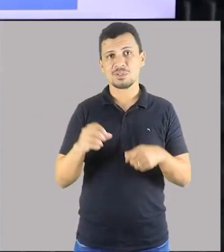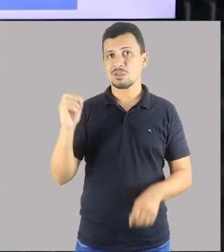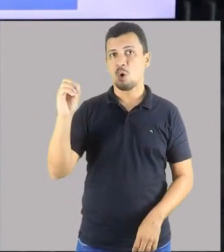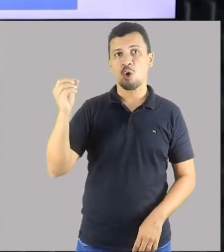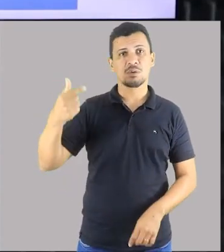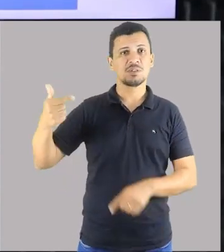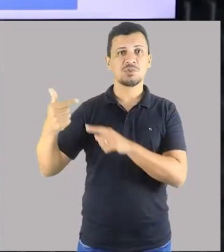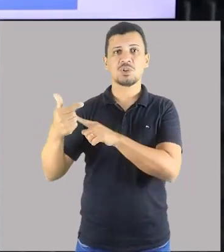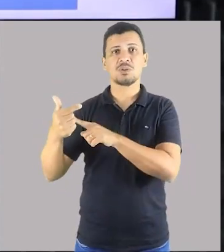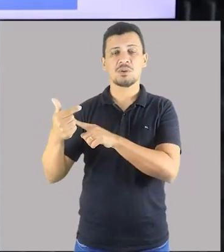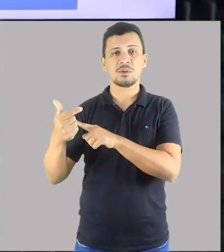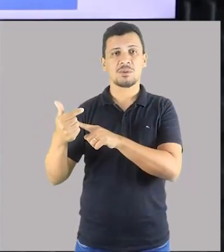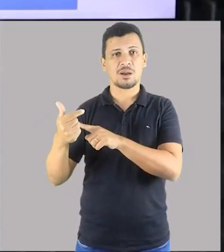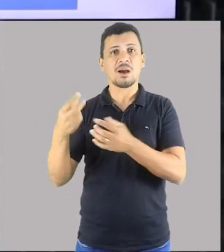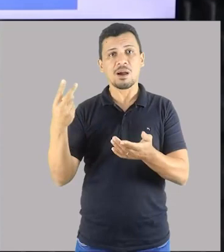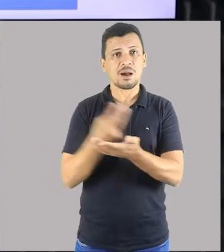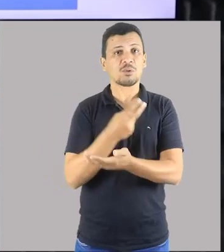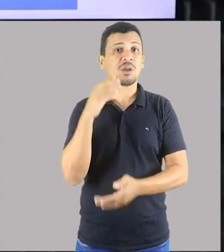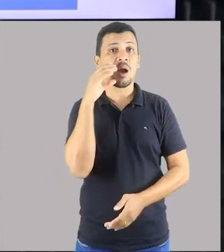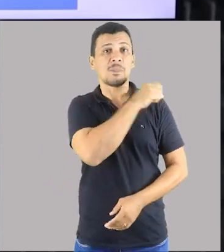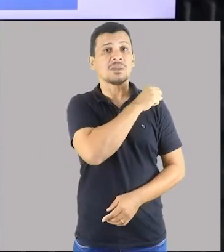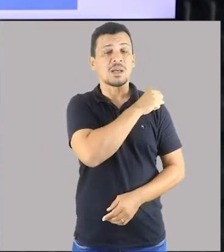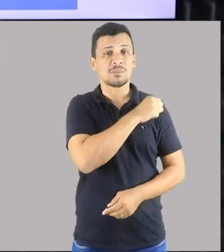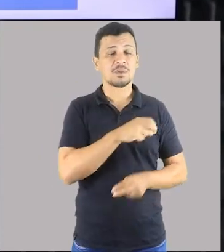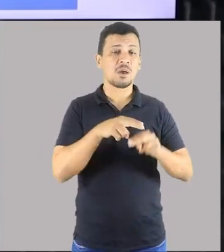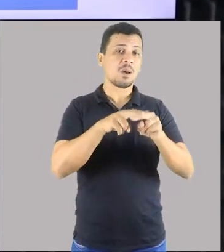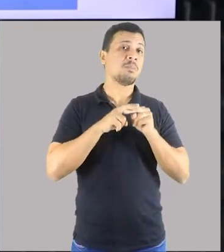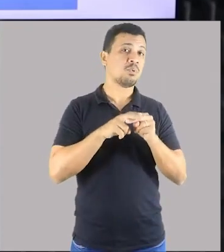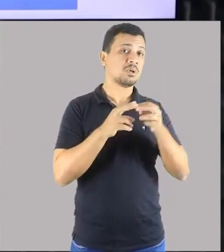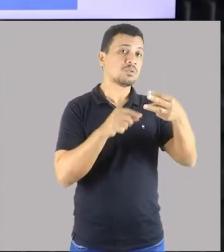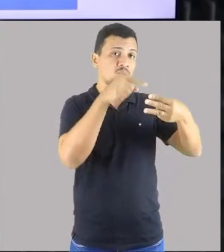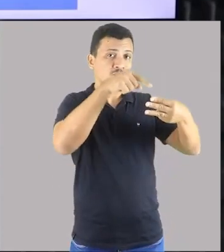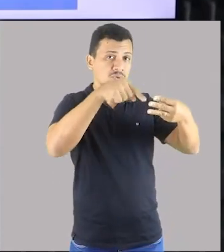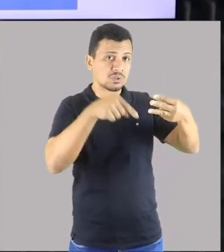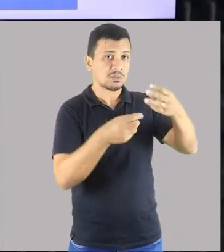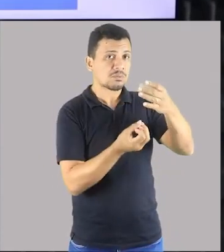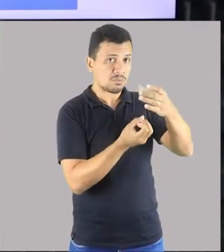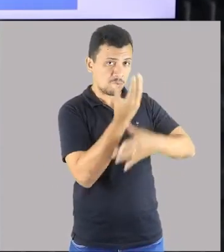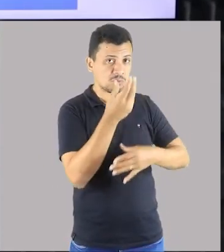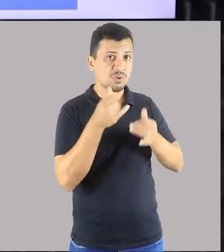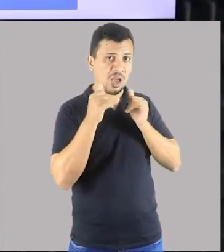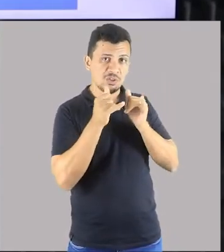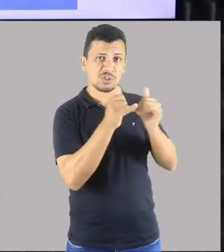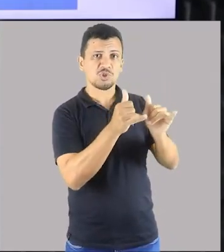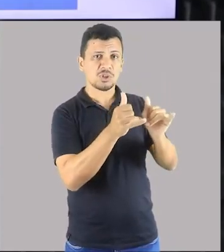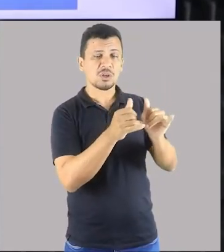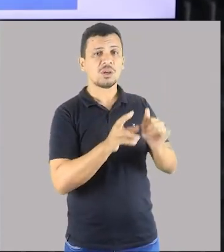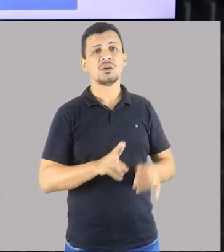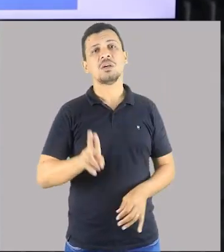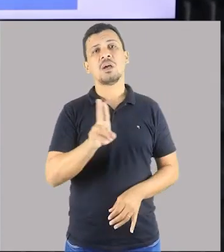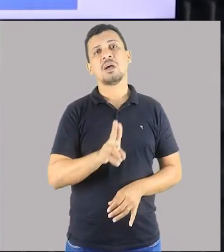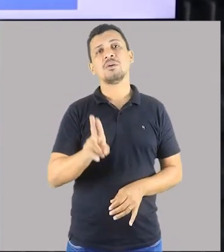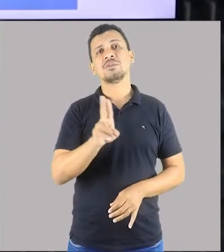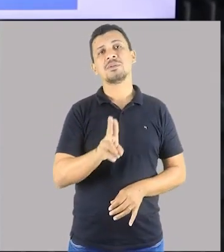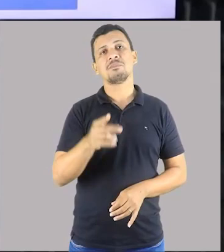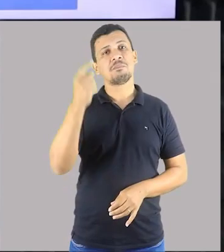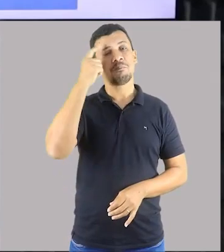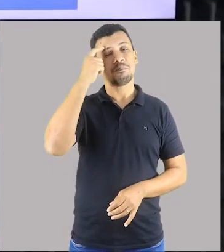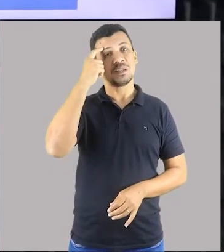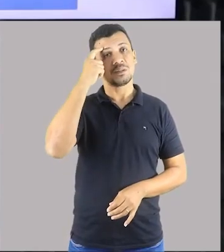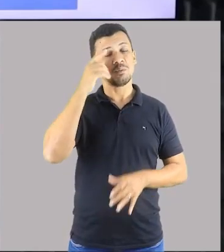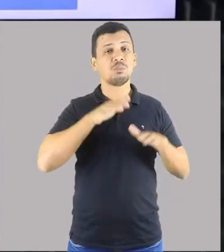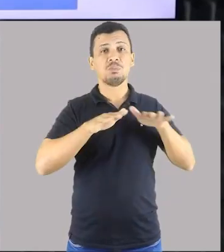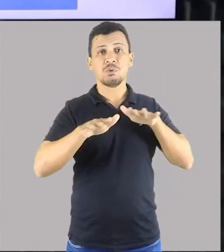processo é mais rápido. Por isso que essas fontes de energias elas são utilizadas, pensando aqui no